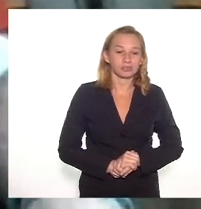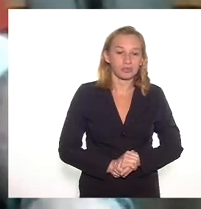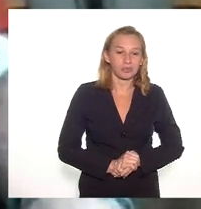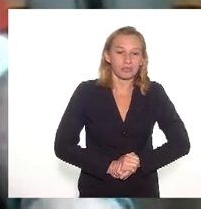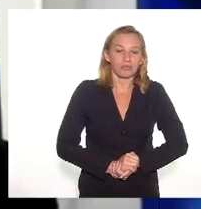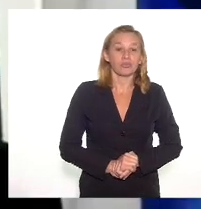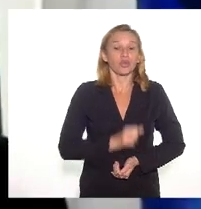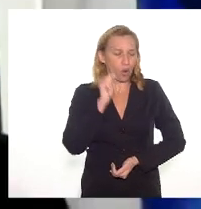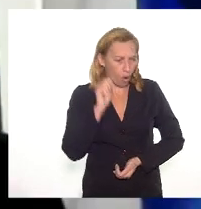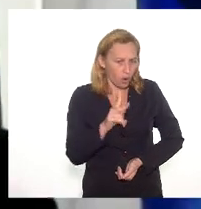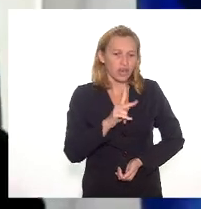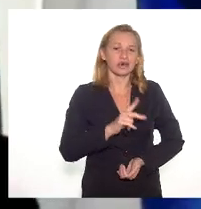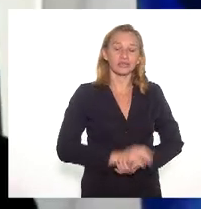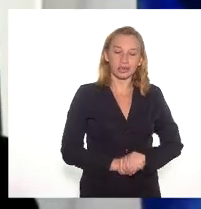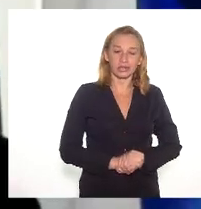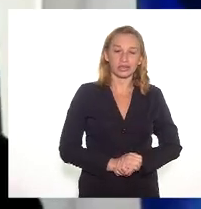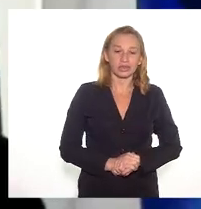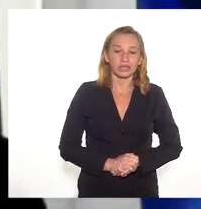Ok.